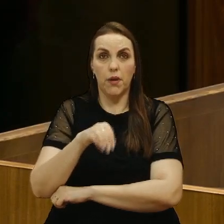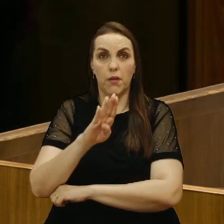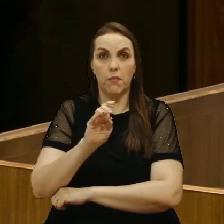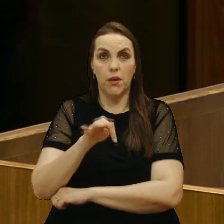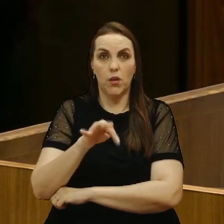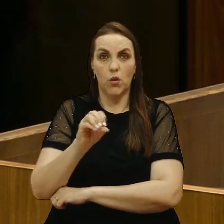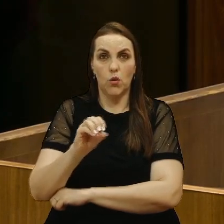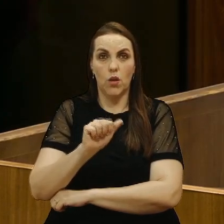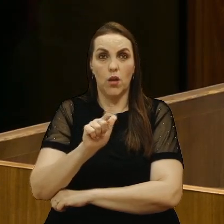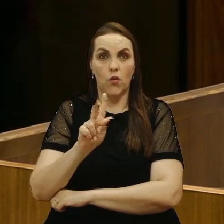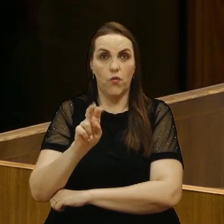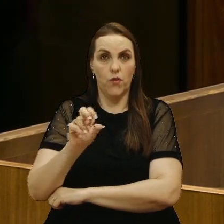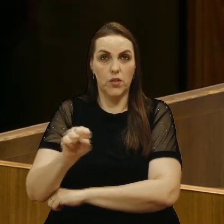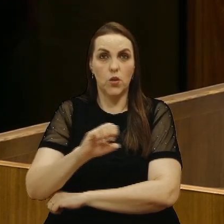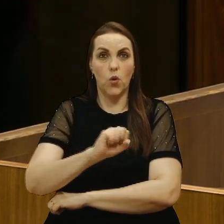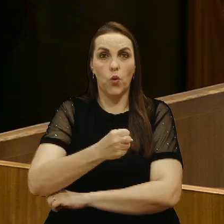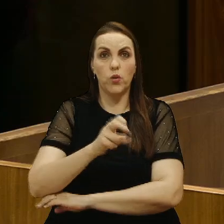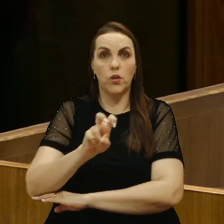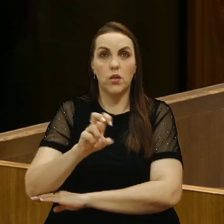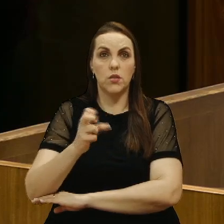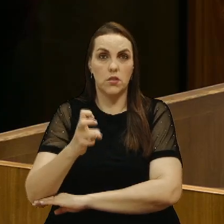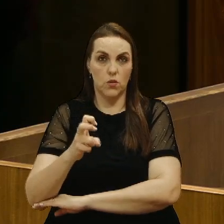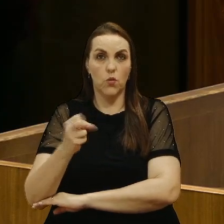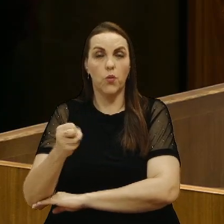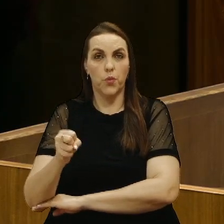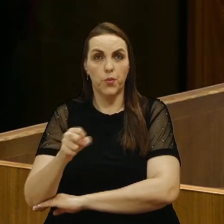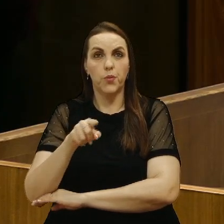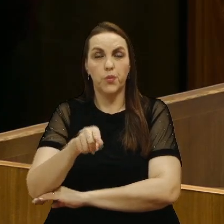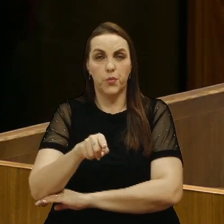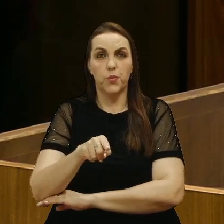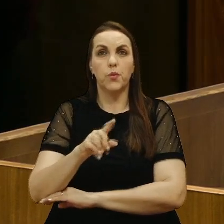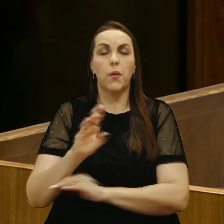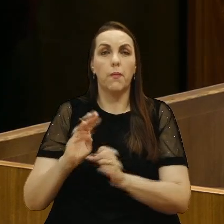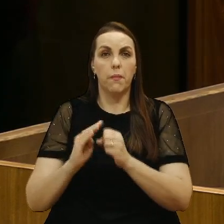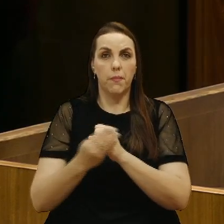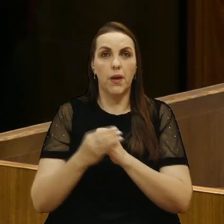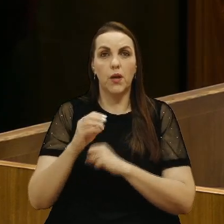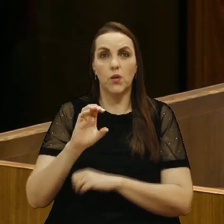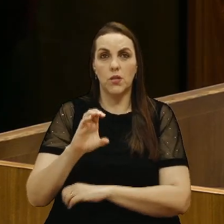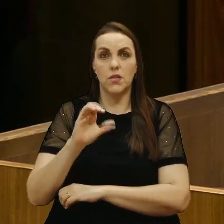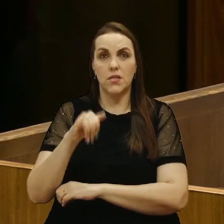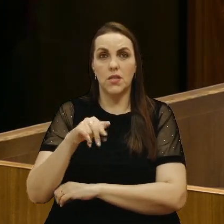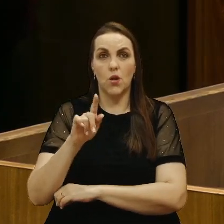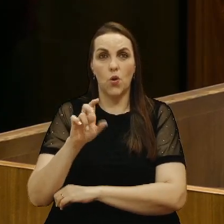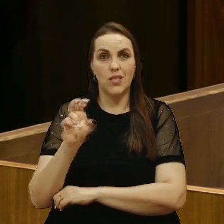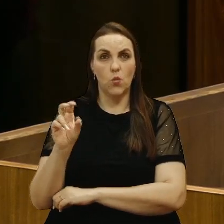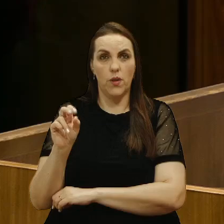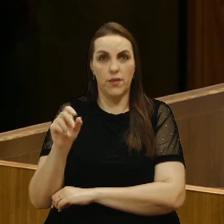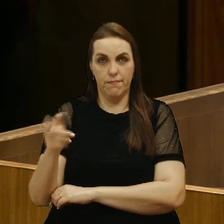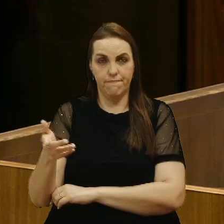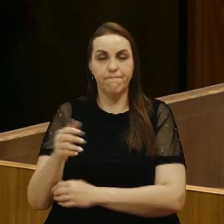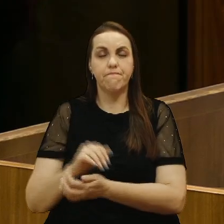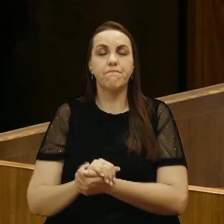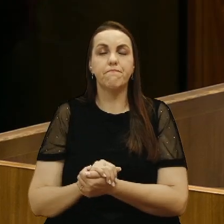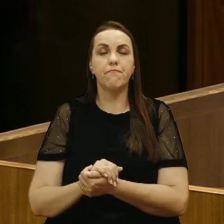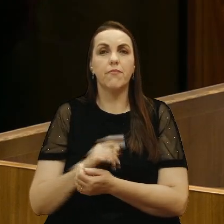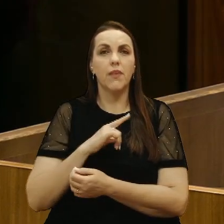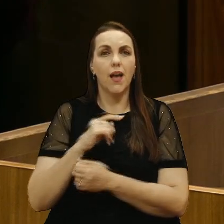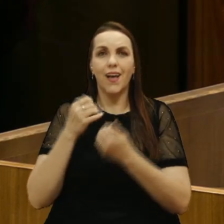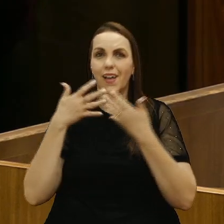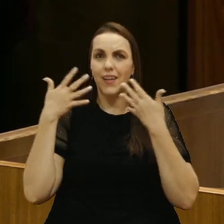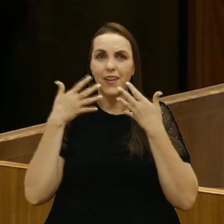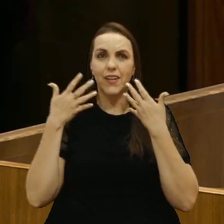8308, bairro Cinquentenário, onde o nosso corpo funcional e corpo docente recebe com alegria e gratidão a toda a nossa